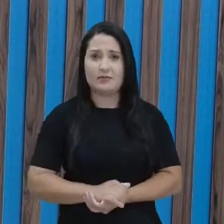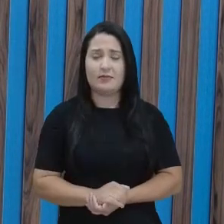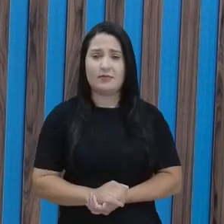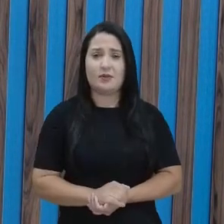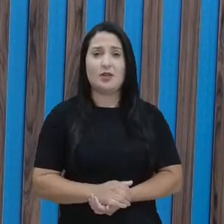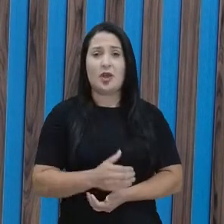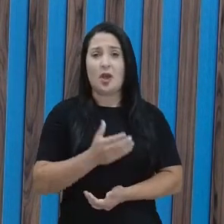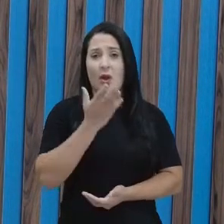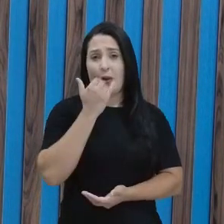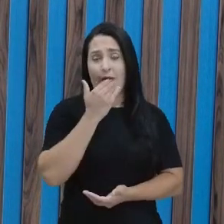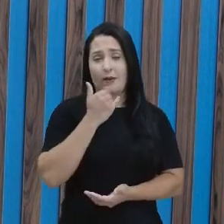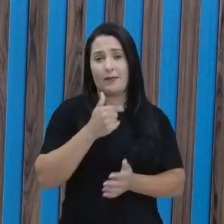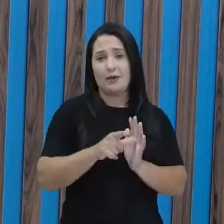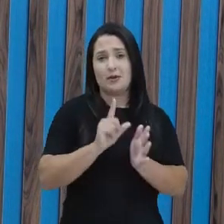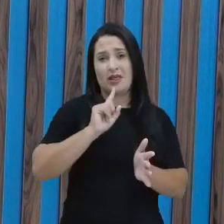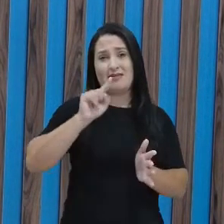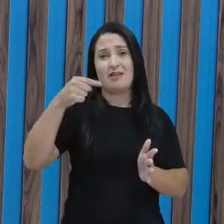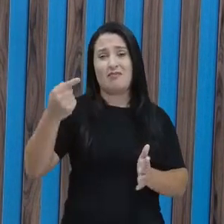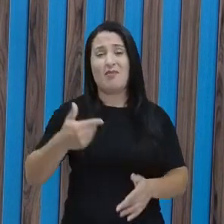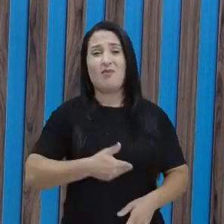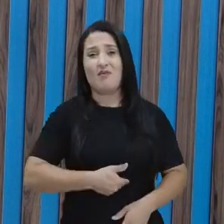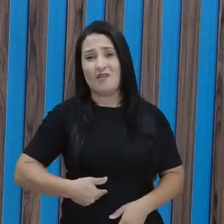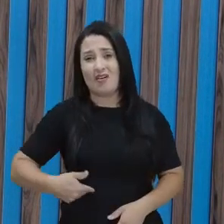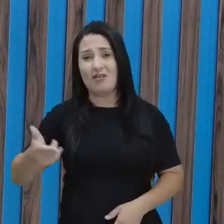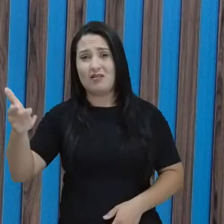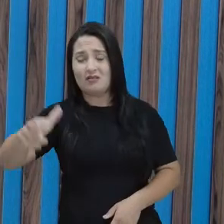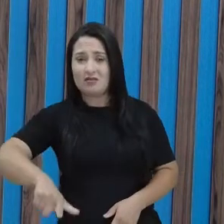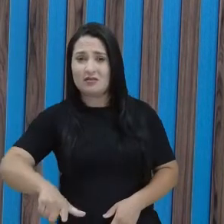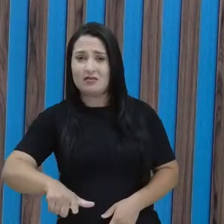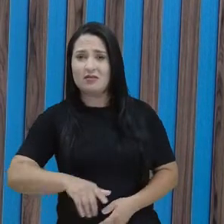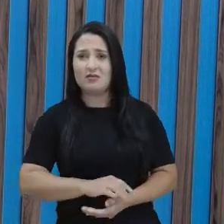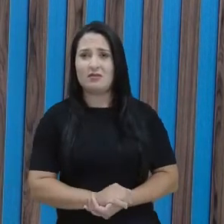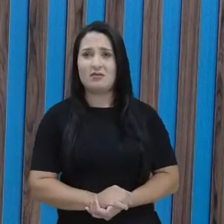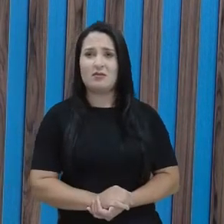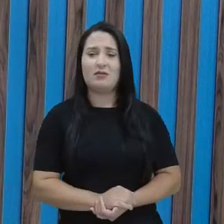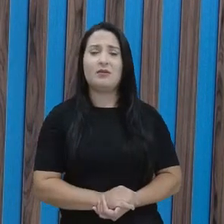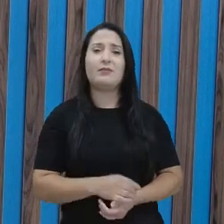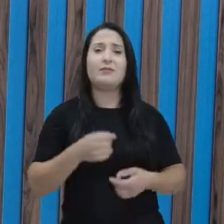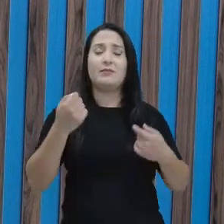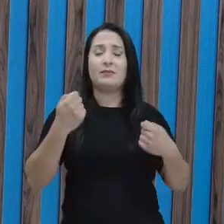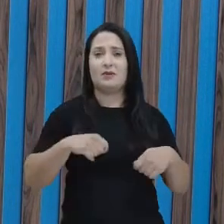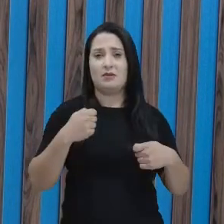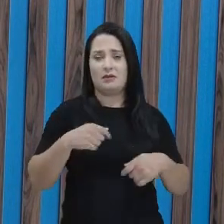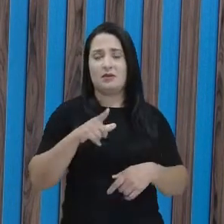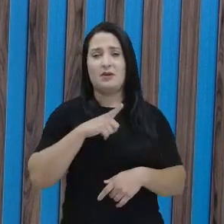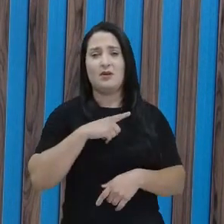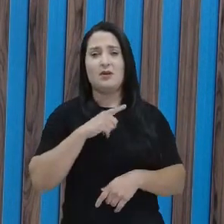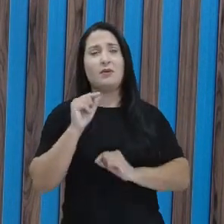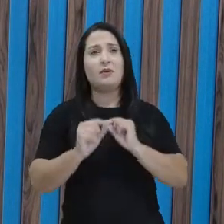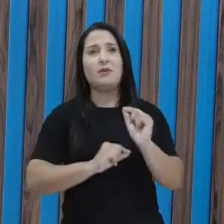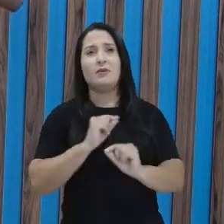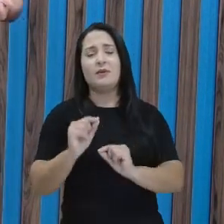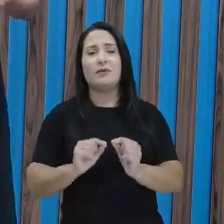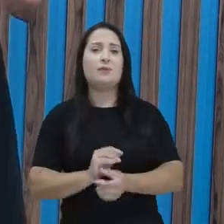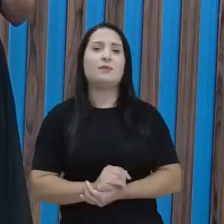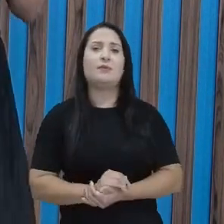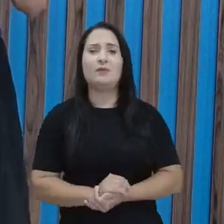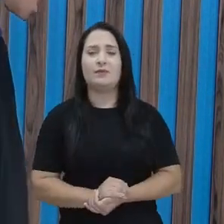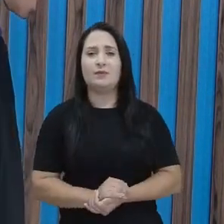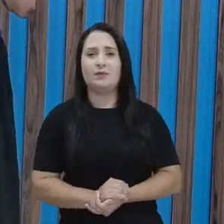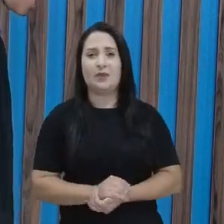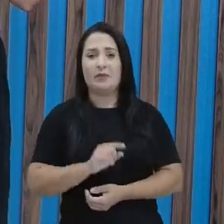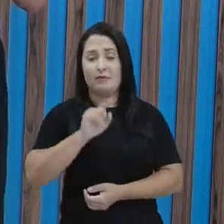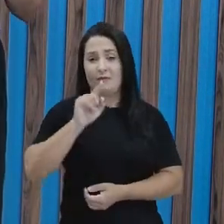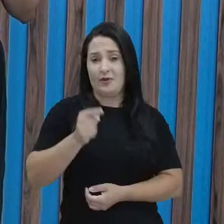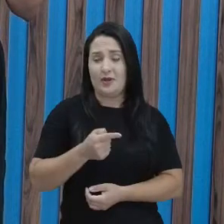jantei cedo, mas logo tive fome. Esse mais, ele precisa ser ou intercalado ou cercado por vírgulas, né?